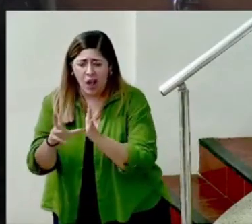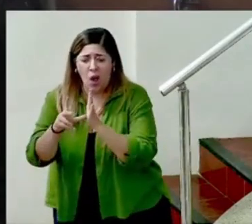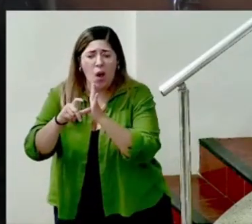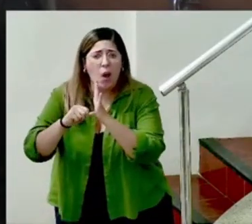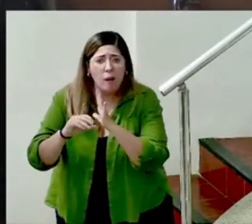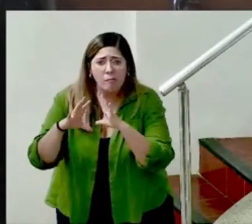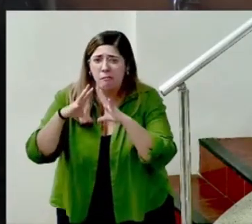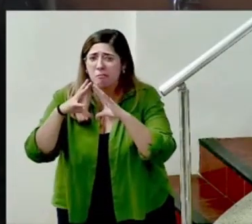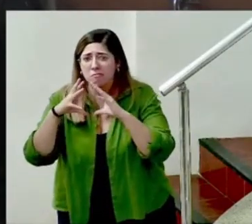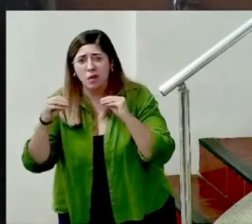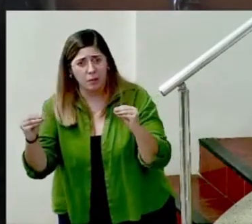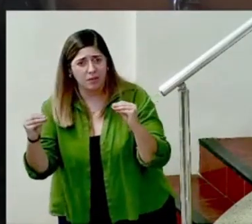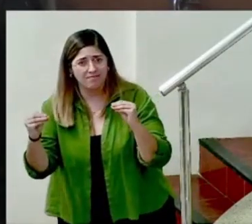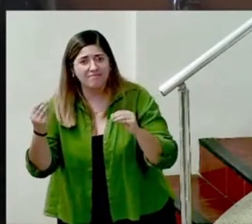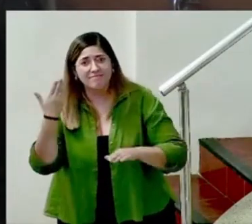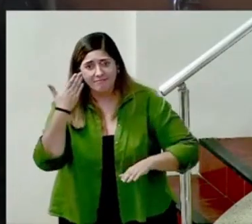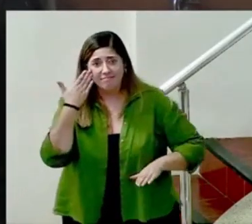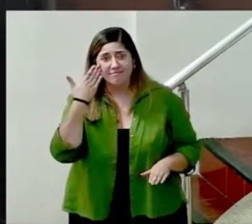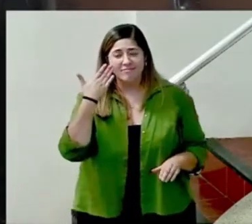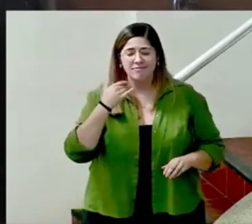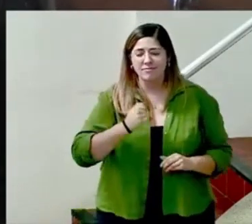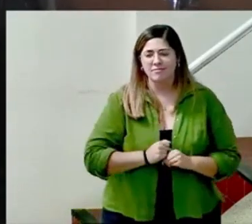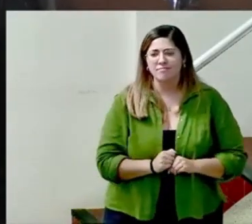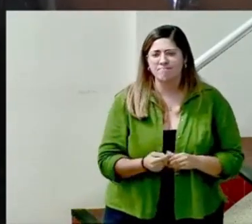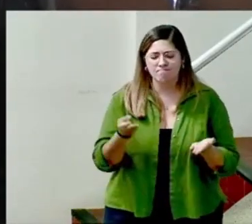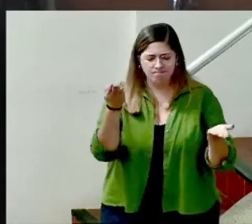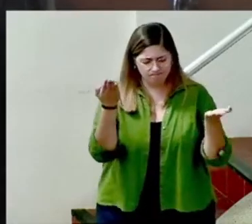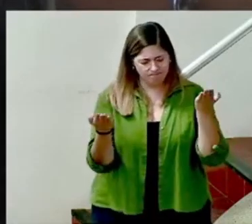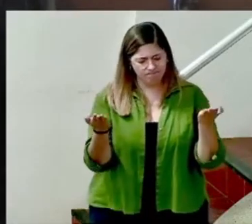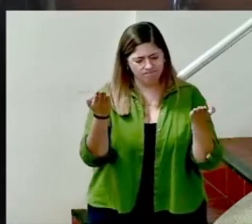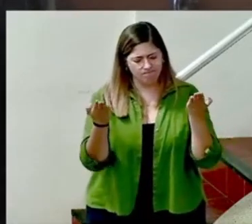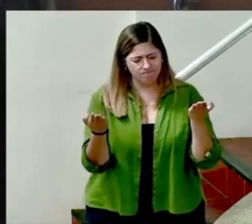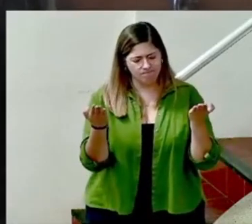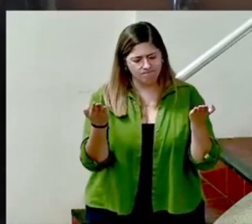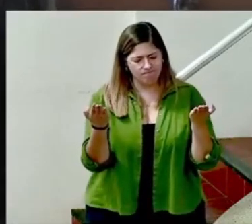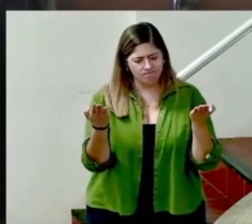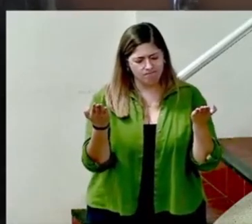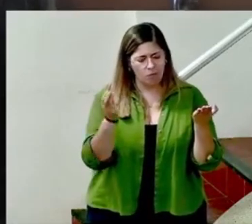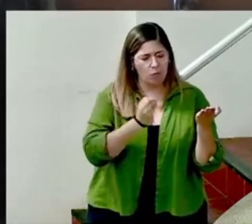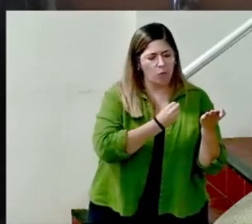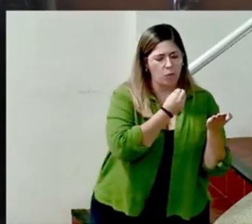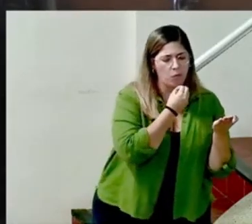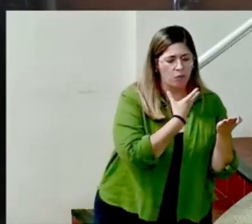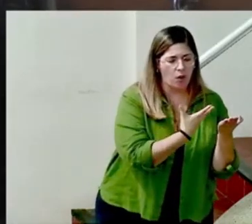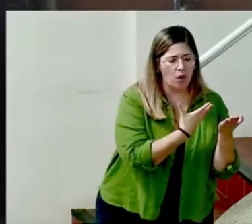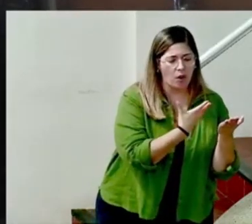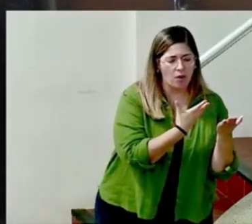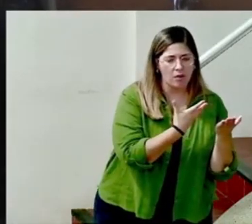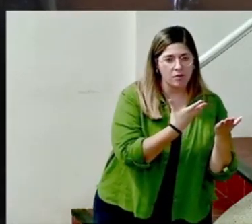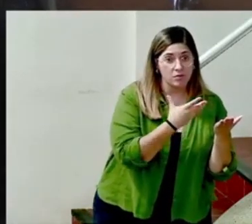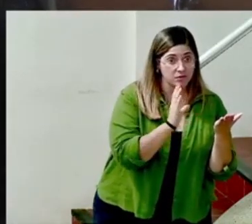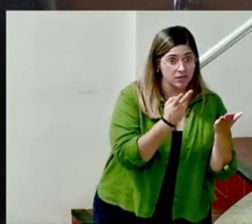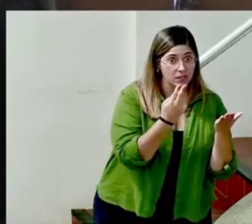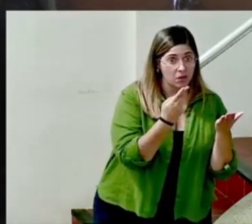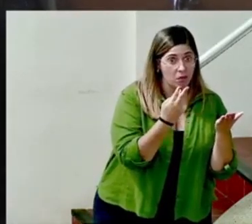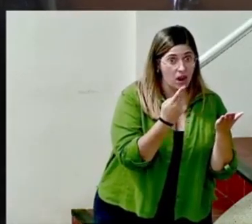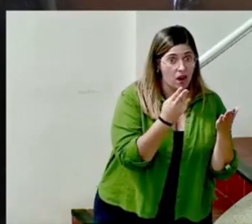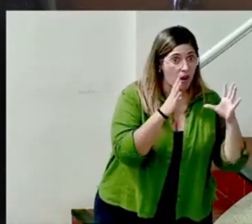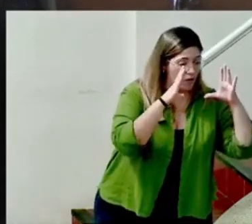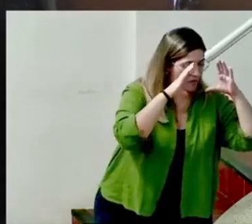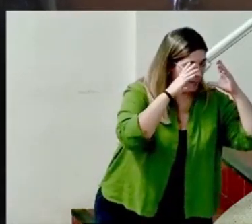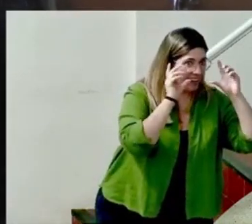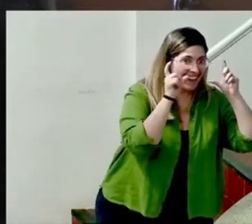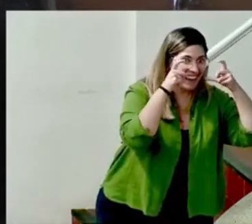é destruído. E é interessante notar que tanto os olhos bons quanto os olhos maus carregam